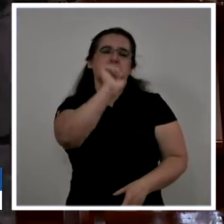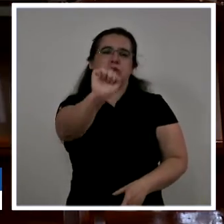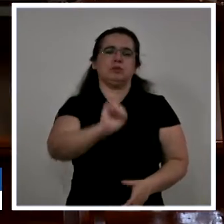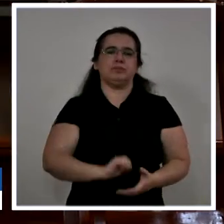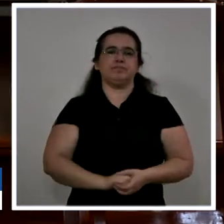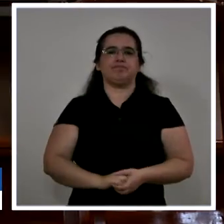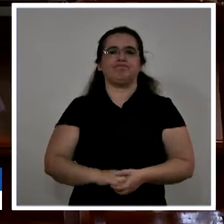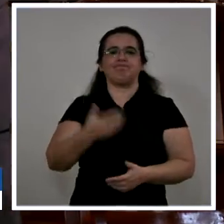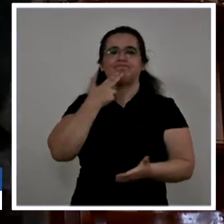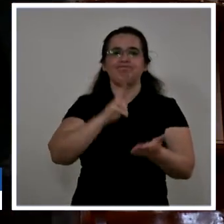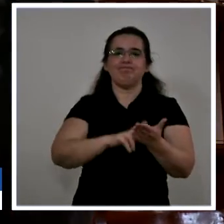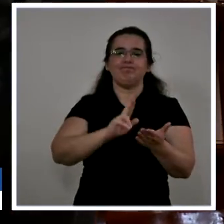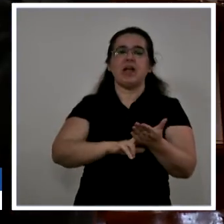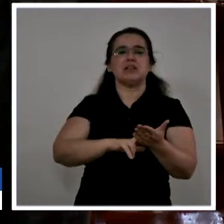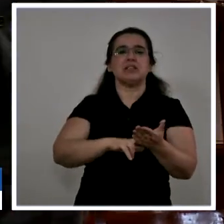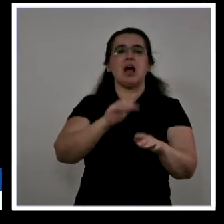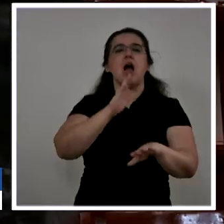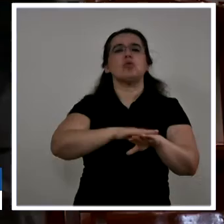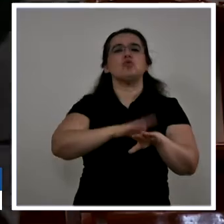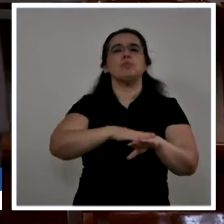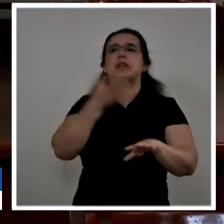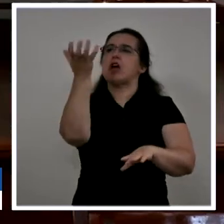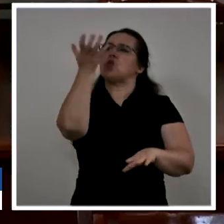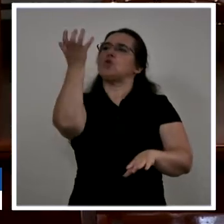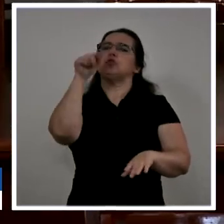a culpa é da cultura onde vocês nasceram. And you're